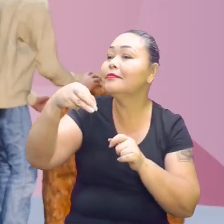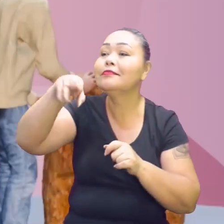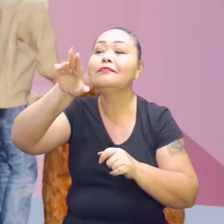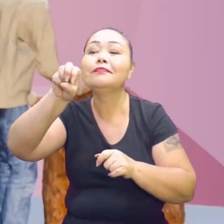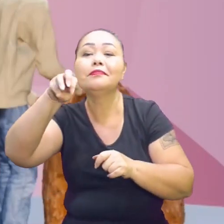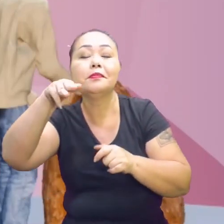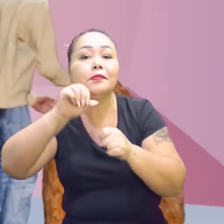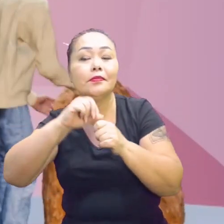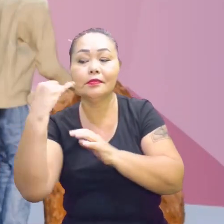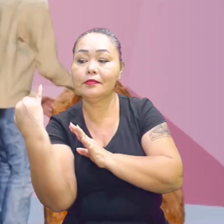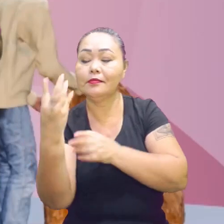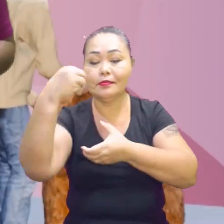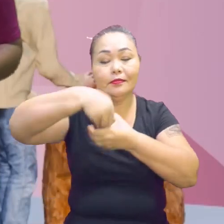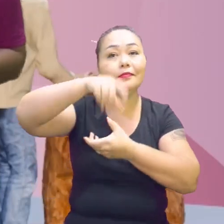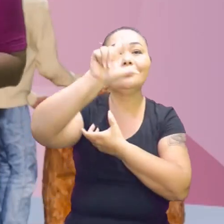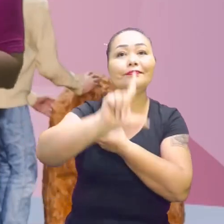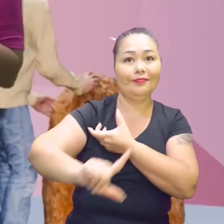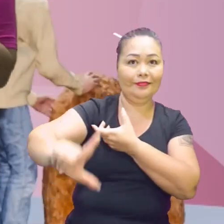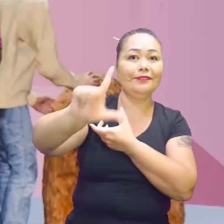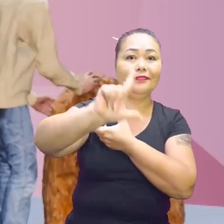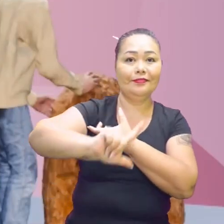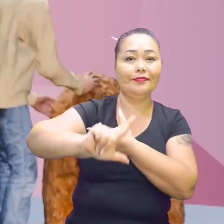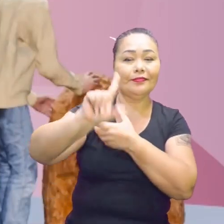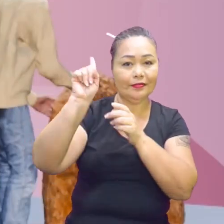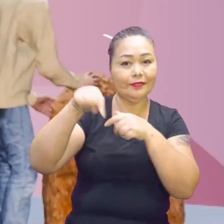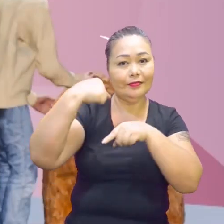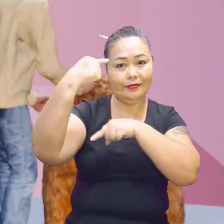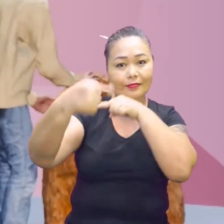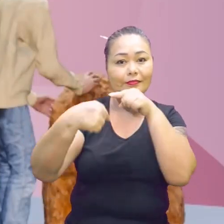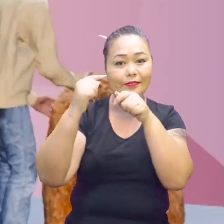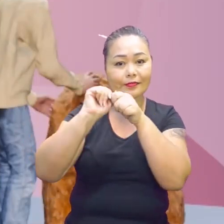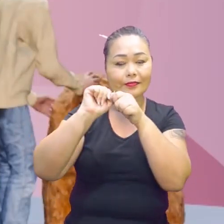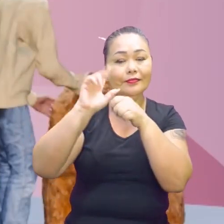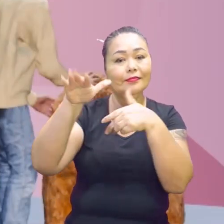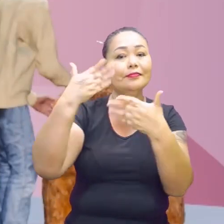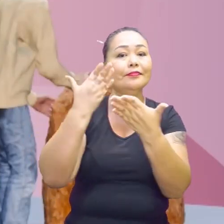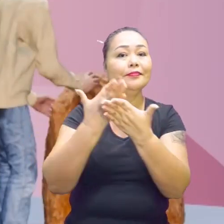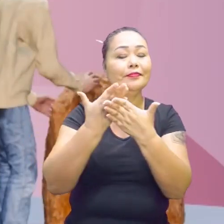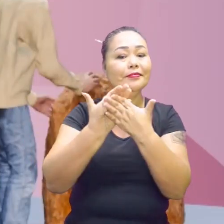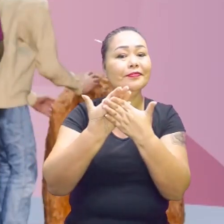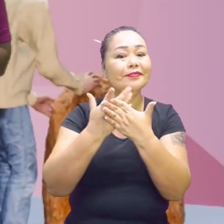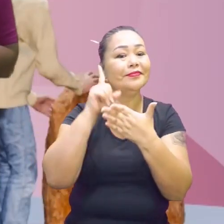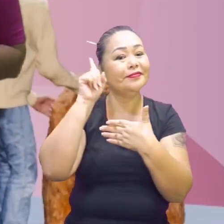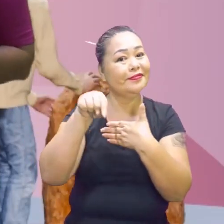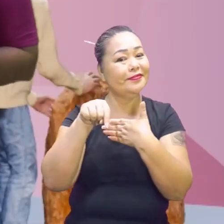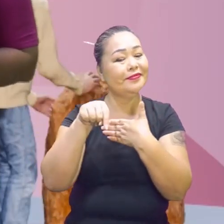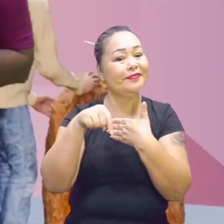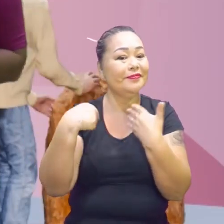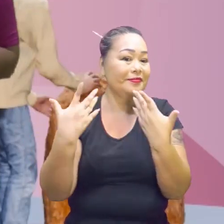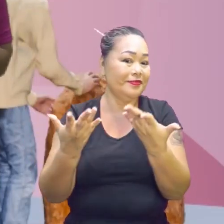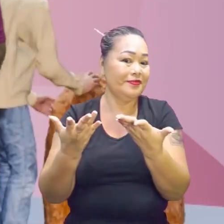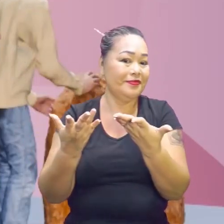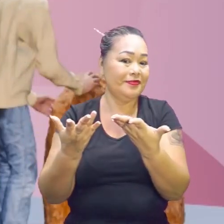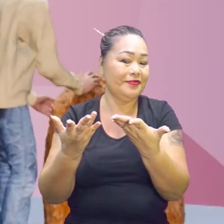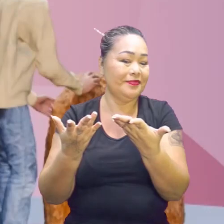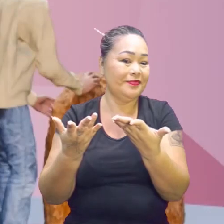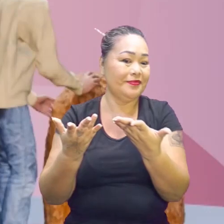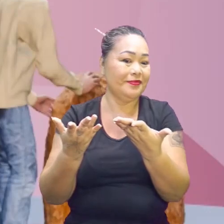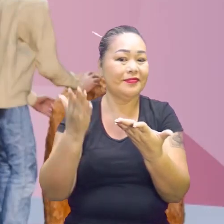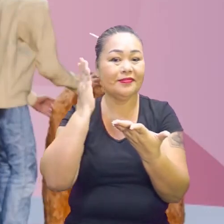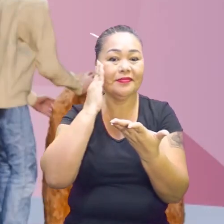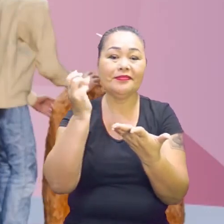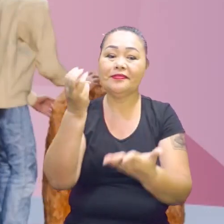sua importância dentro da literatura? Que nós vamos falar um pouquinho em outra aula. É isso aí. Então, você já